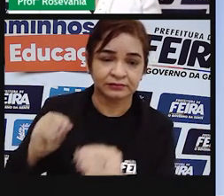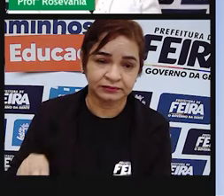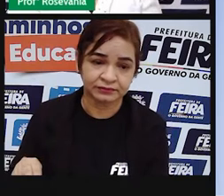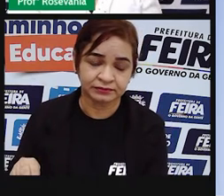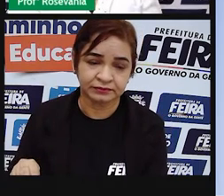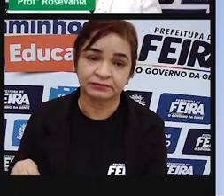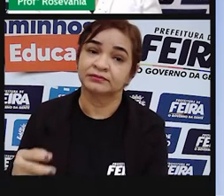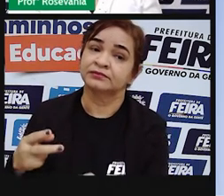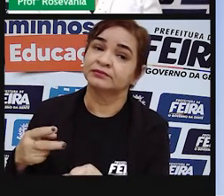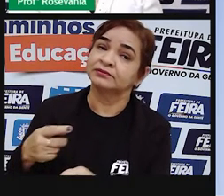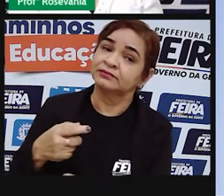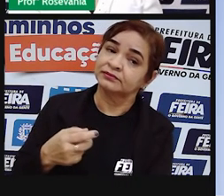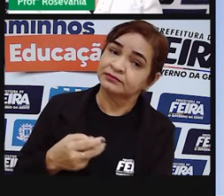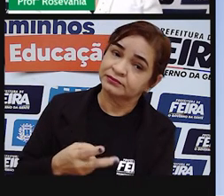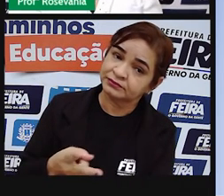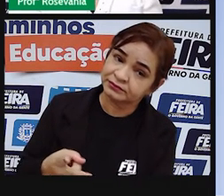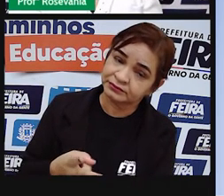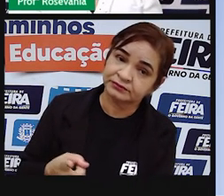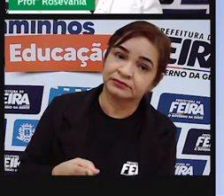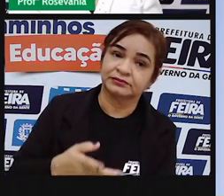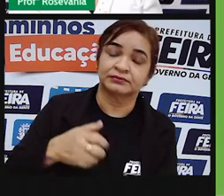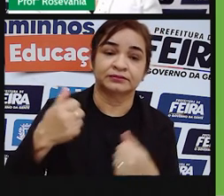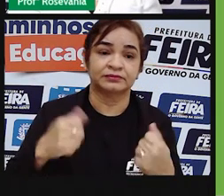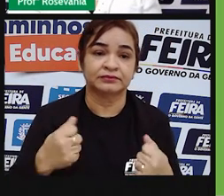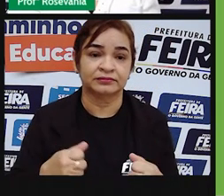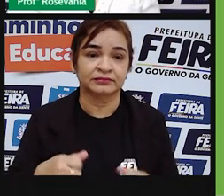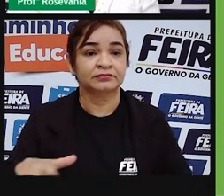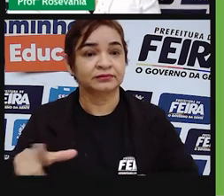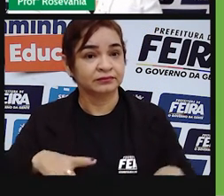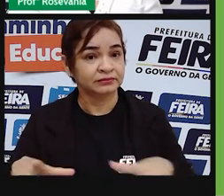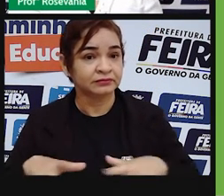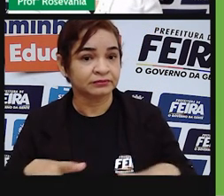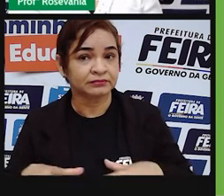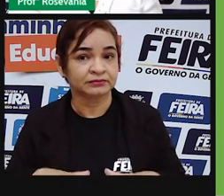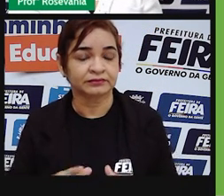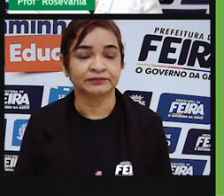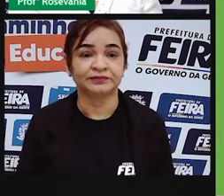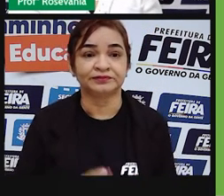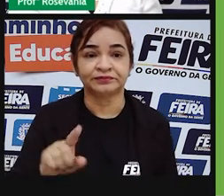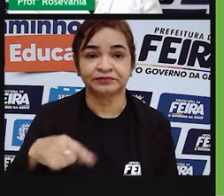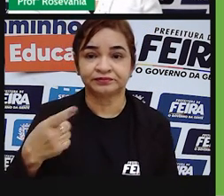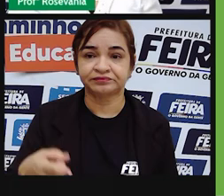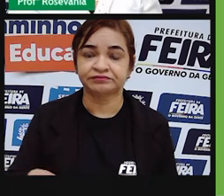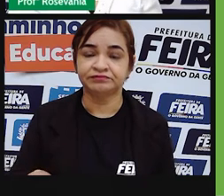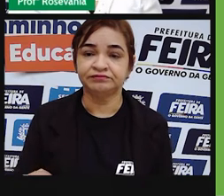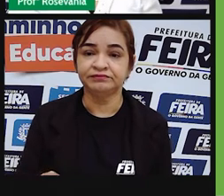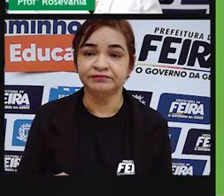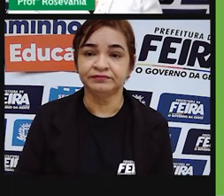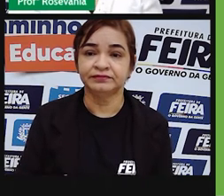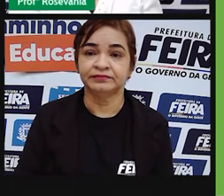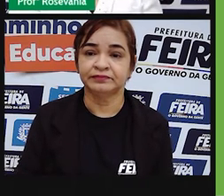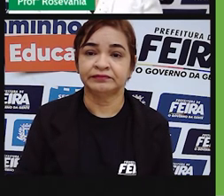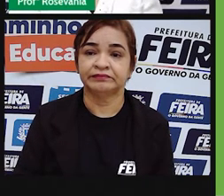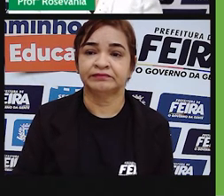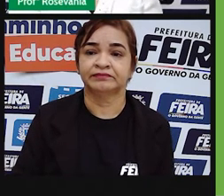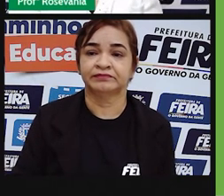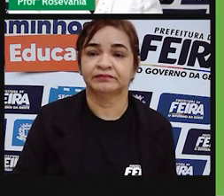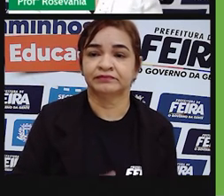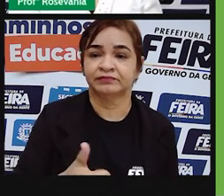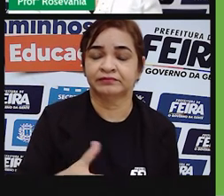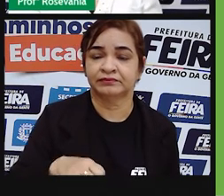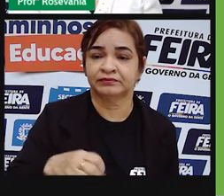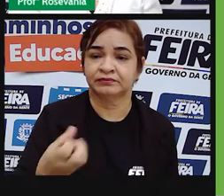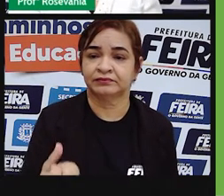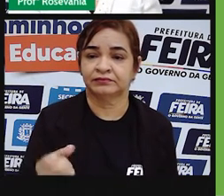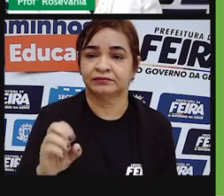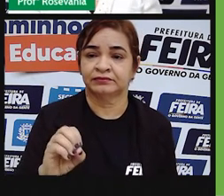condições de vida lá nessa região, no caso, a região Sudeste. Outro fluxo migratório, ó, já está vendo? Aí de